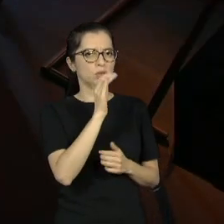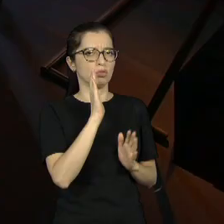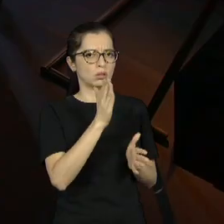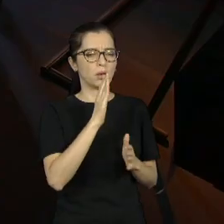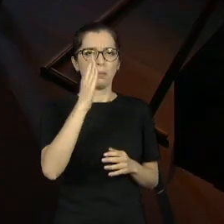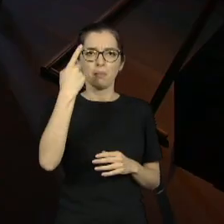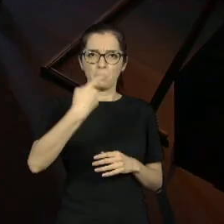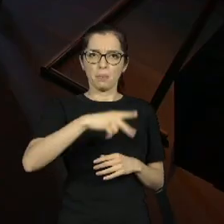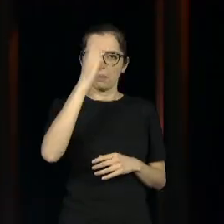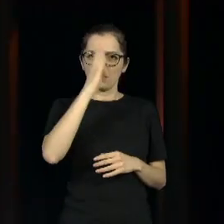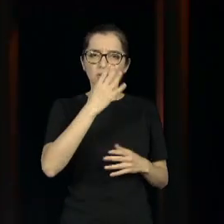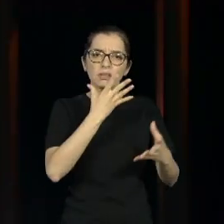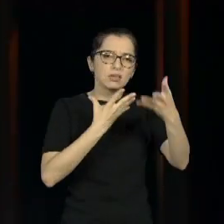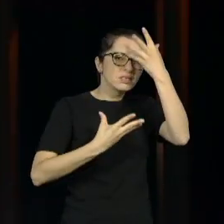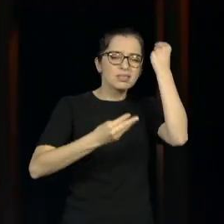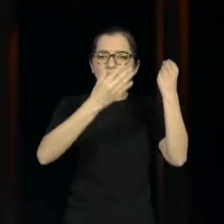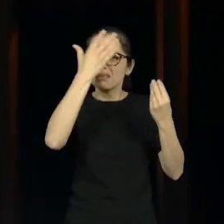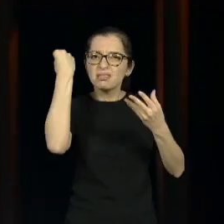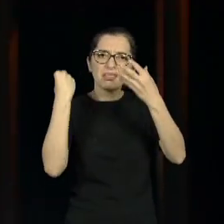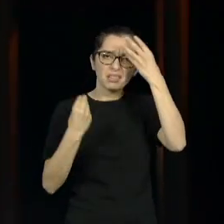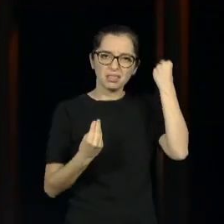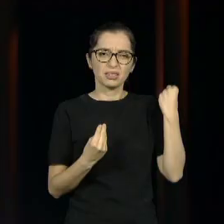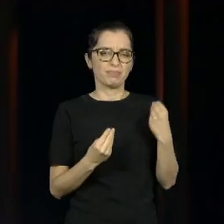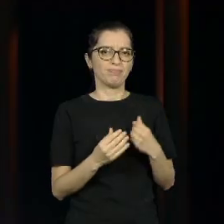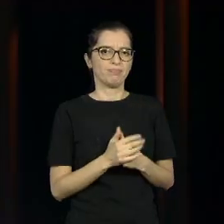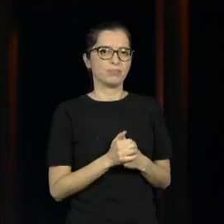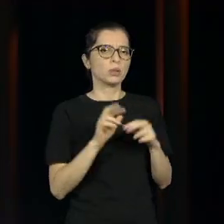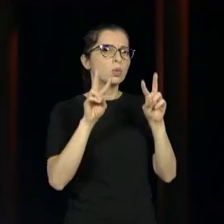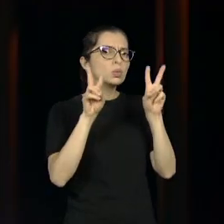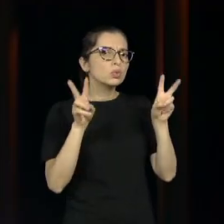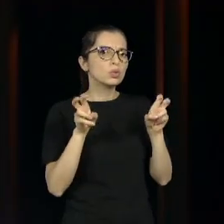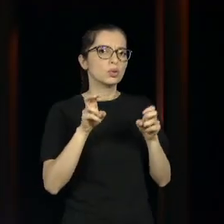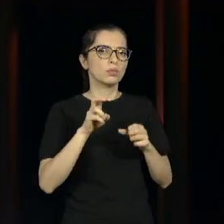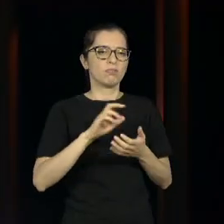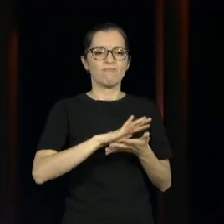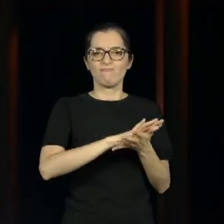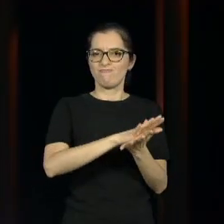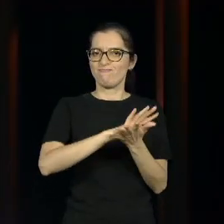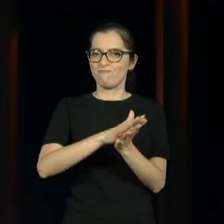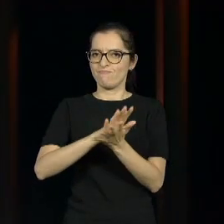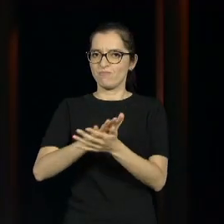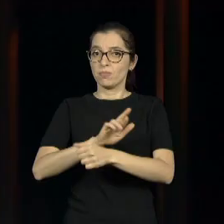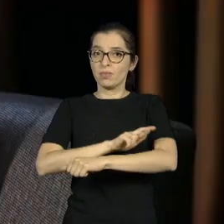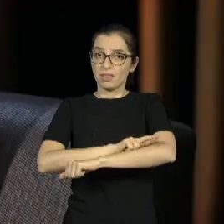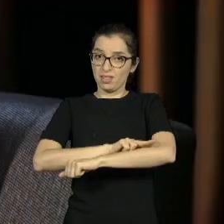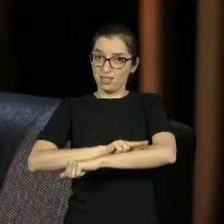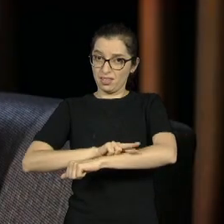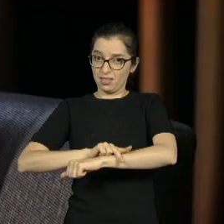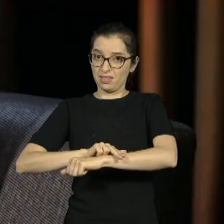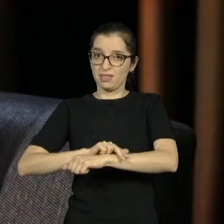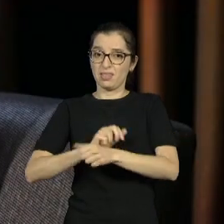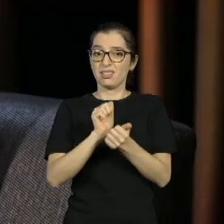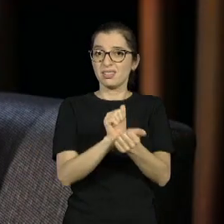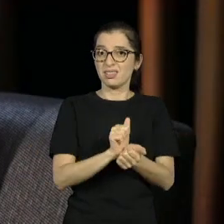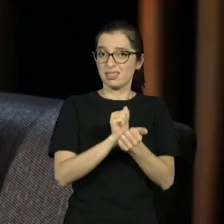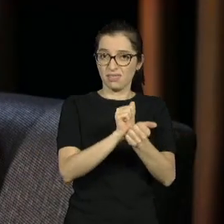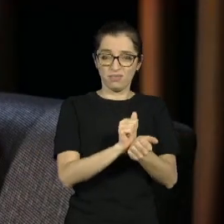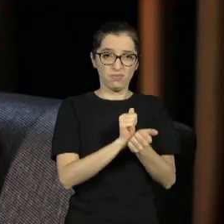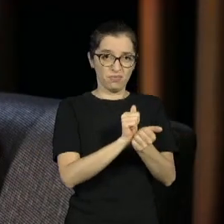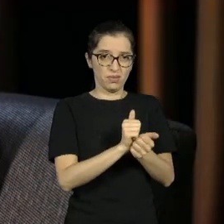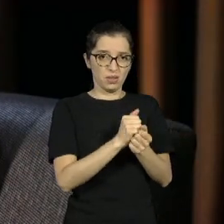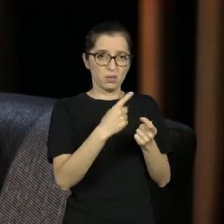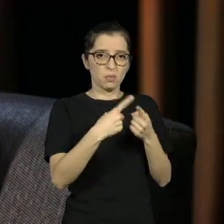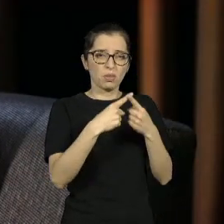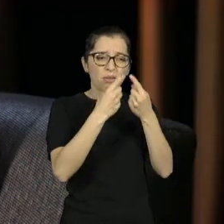amnésia não é isso é sobre a escravidão o que contribui para essa amnésia acho que a questão